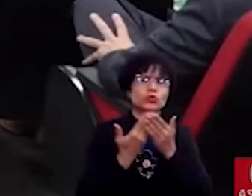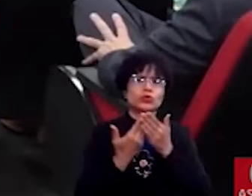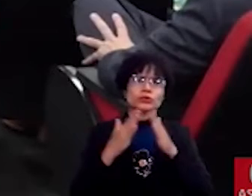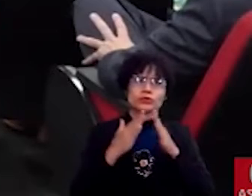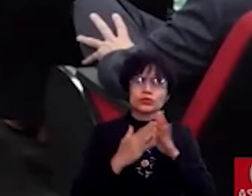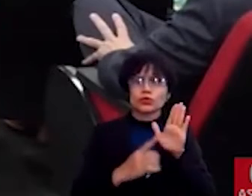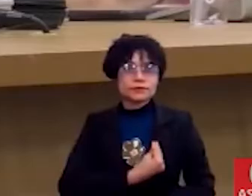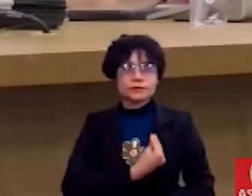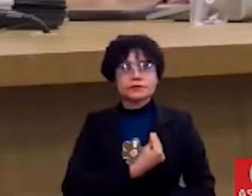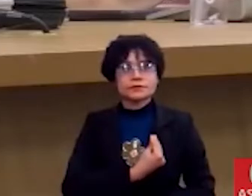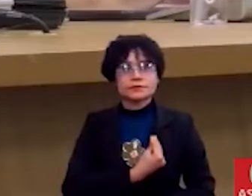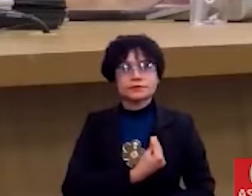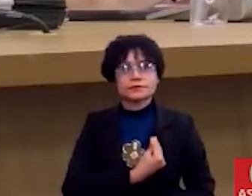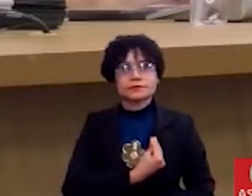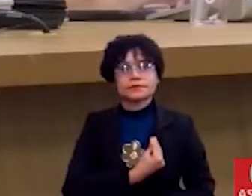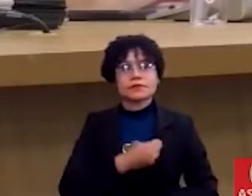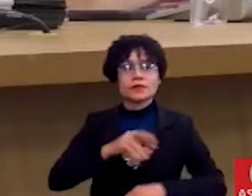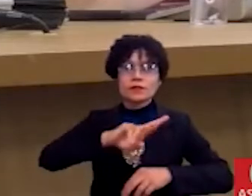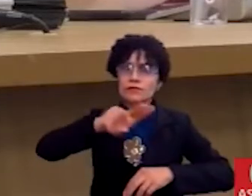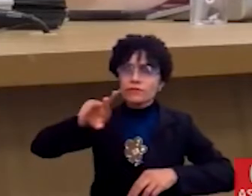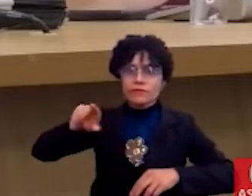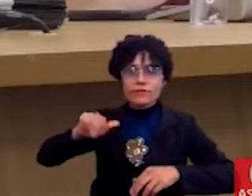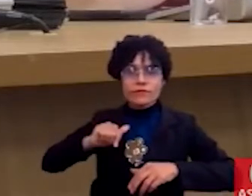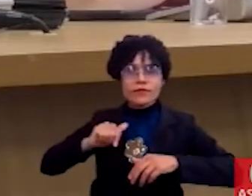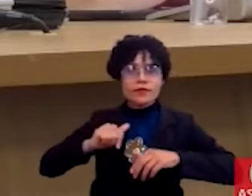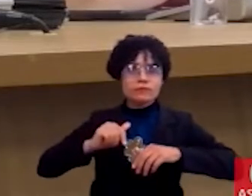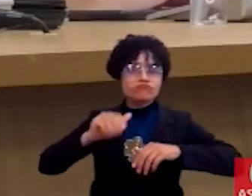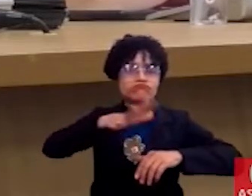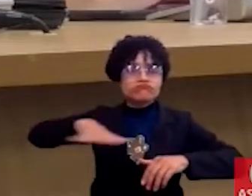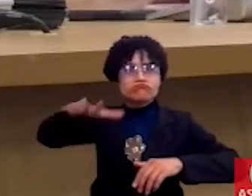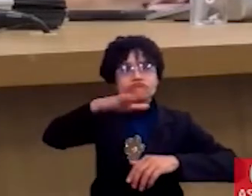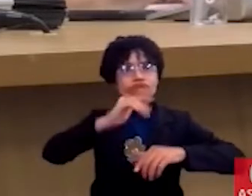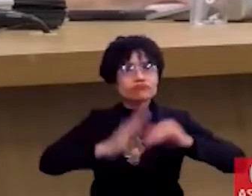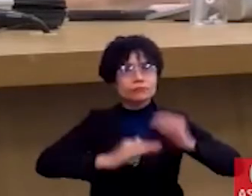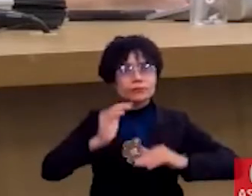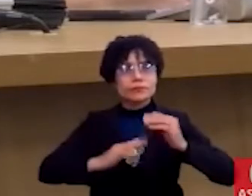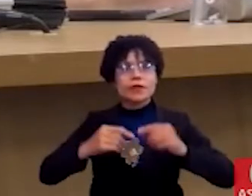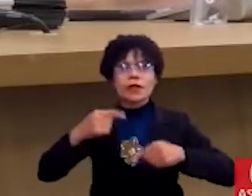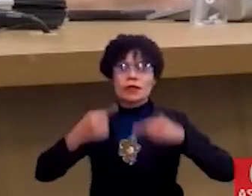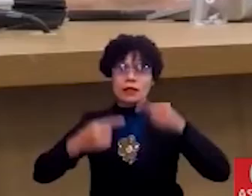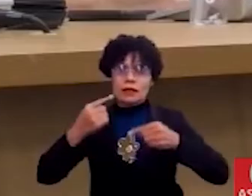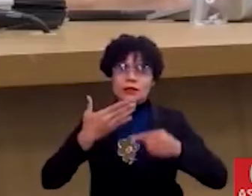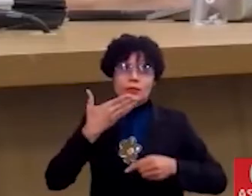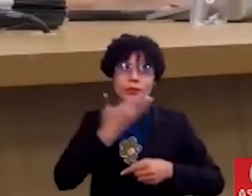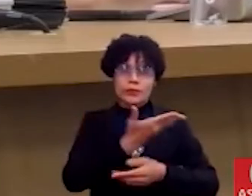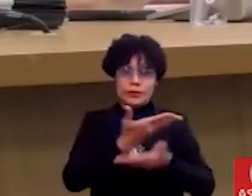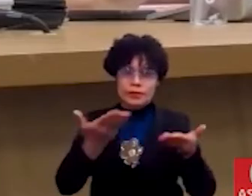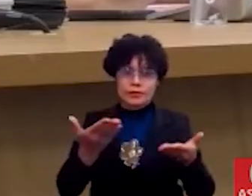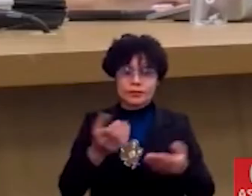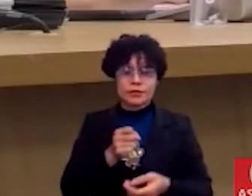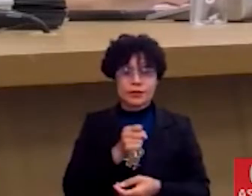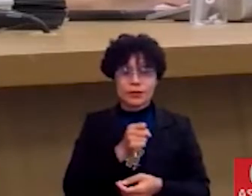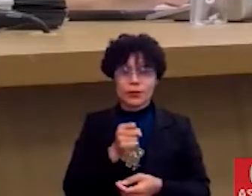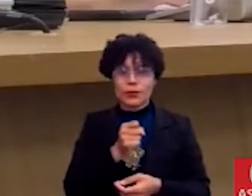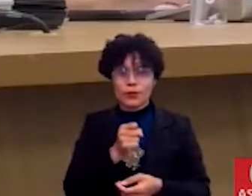no YouTube. O objetivo, segundo o idealizador do encontro, Procurador de Justiça titular da Especializada